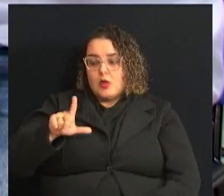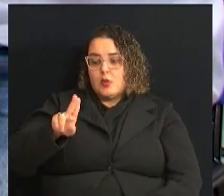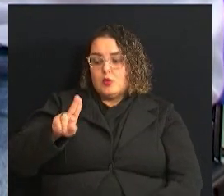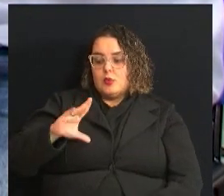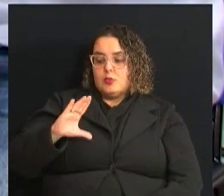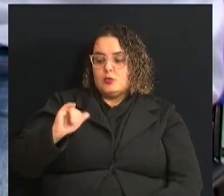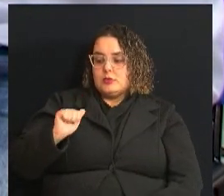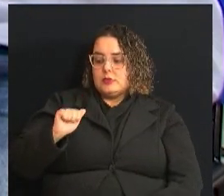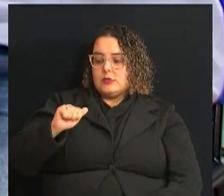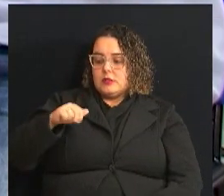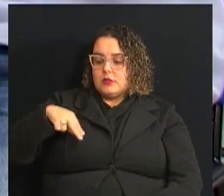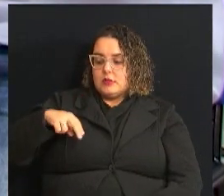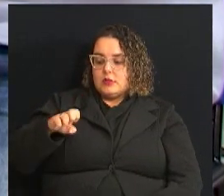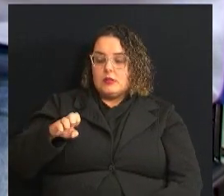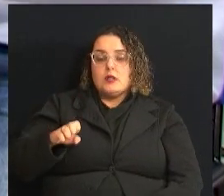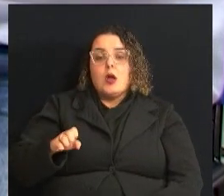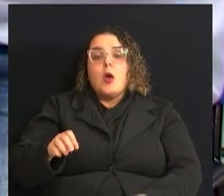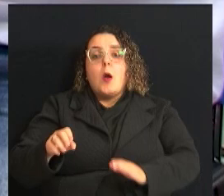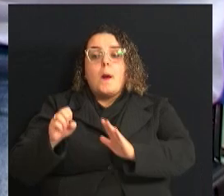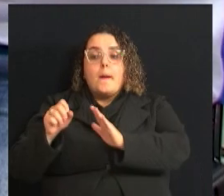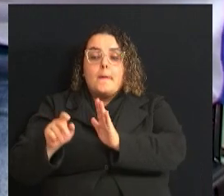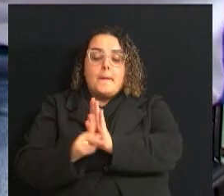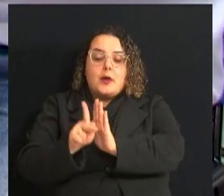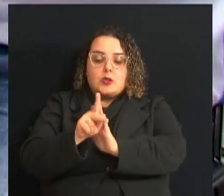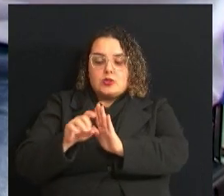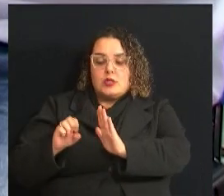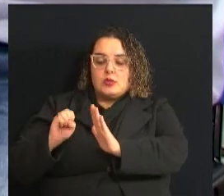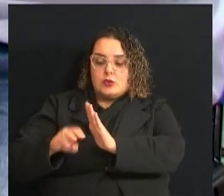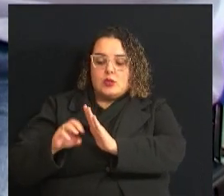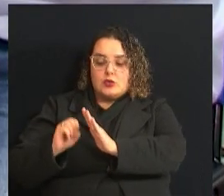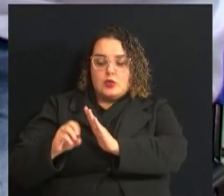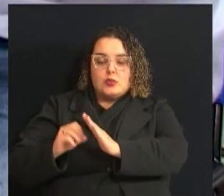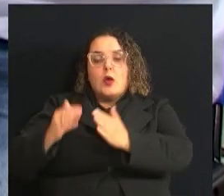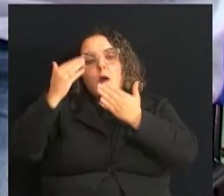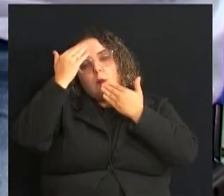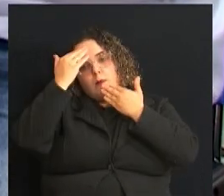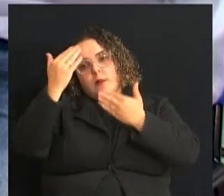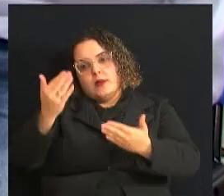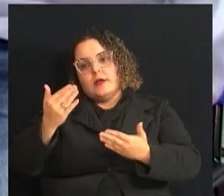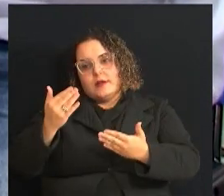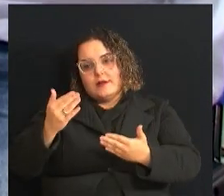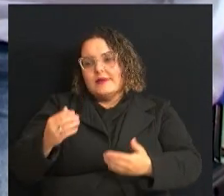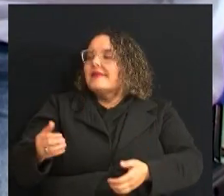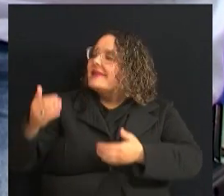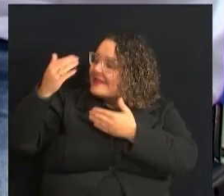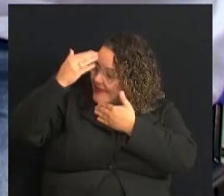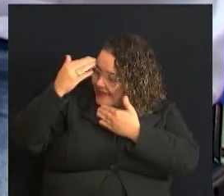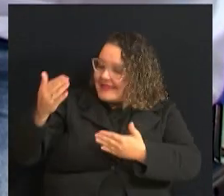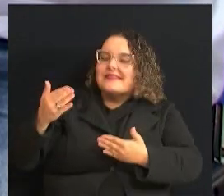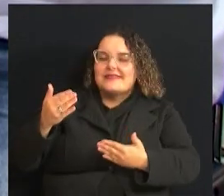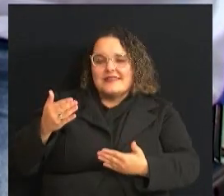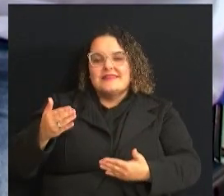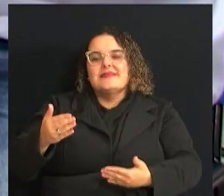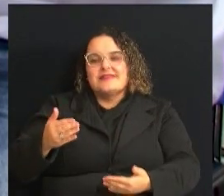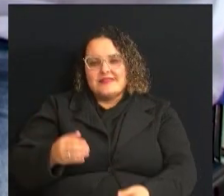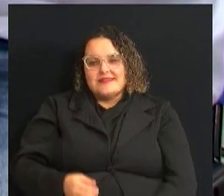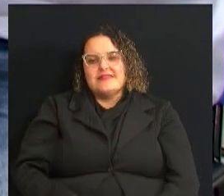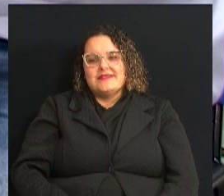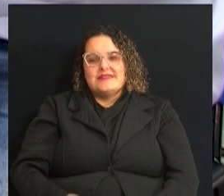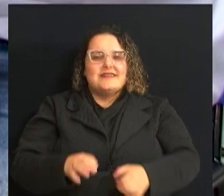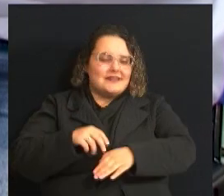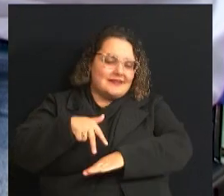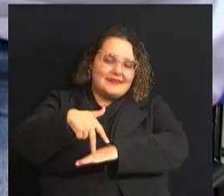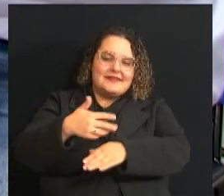sobre projeto Educação Domiciliar. Muito obrigado por atender a nossa reportagem. Agradeço a oportunidade, estou à